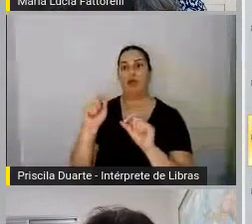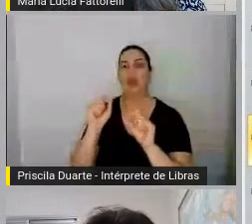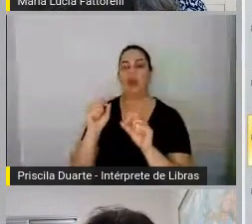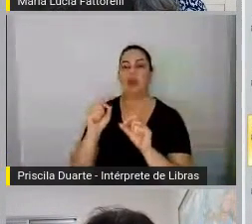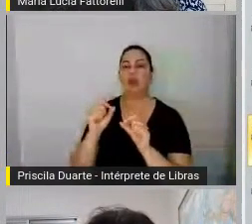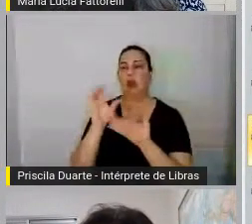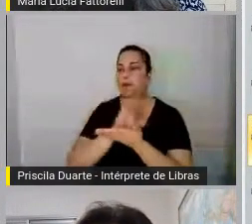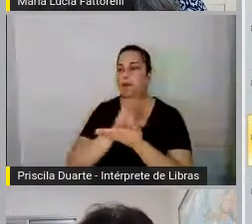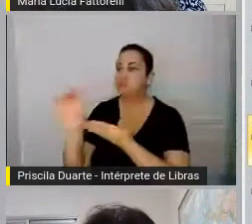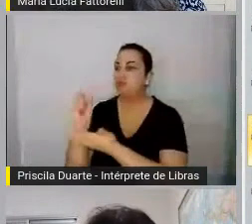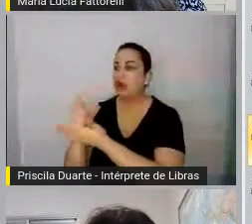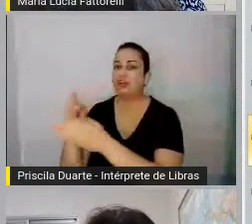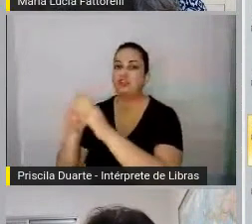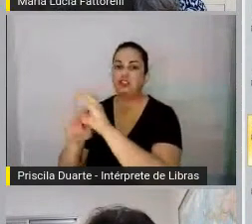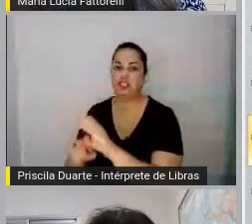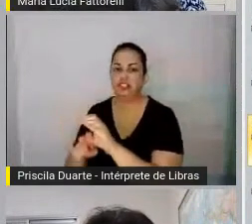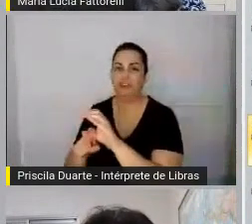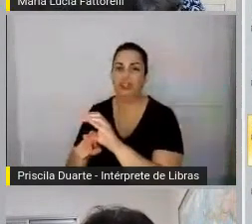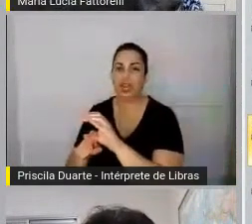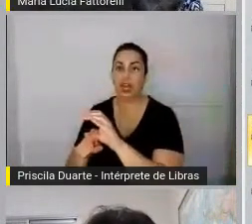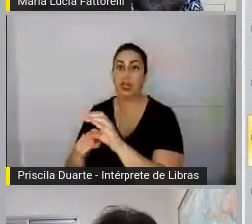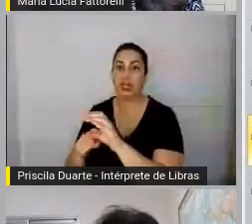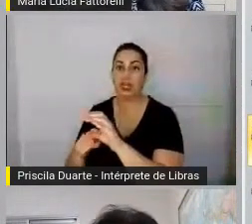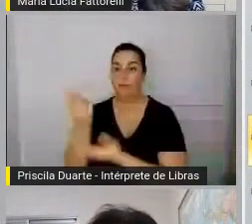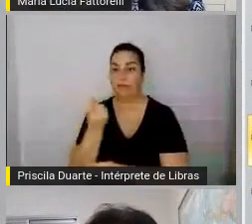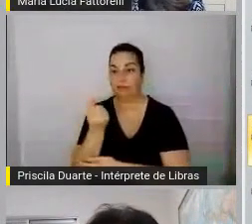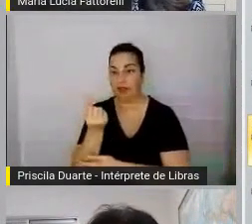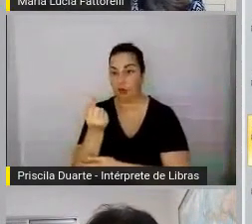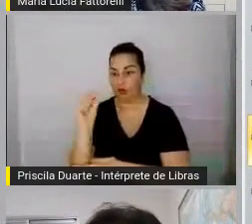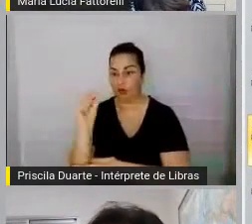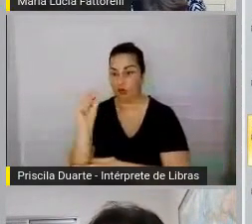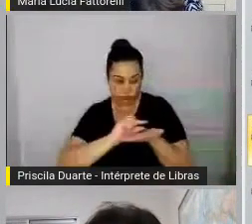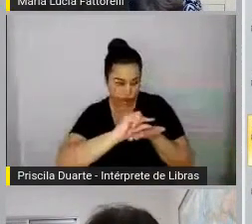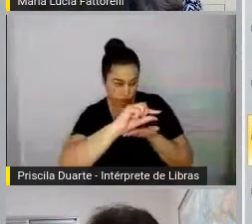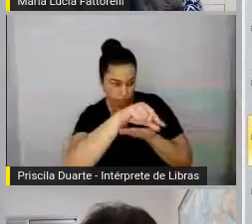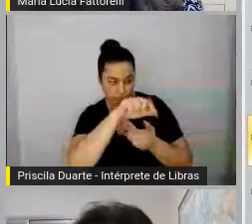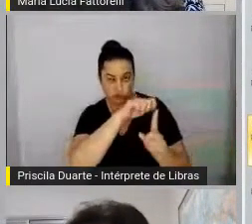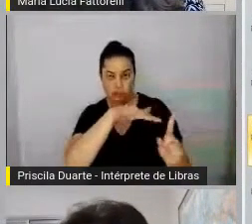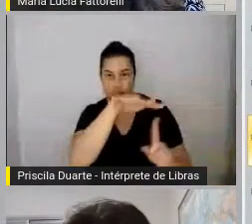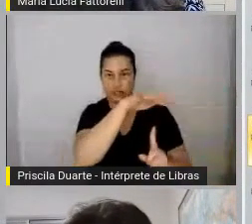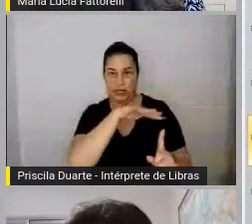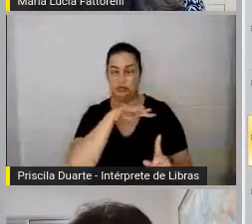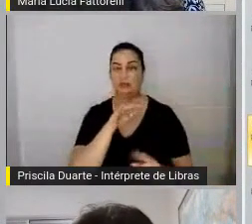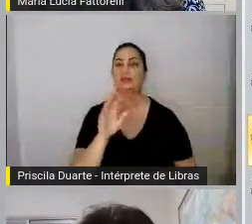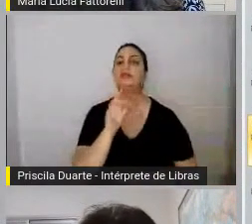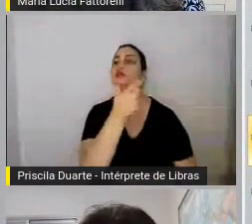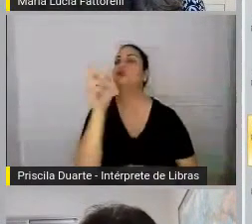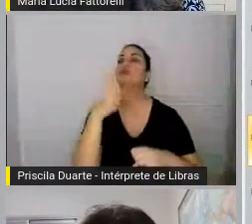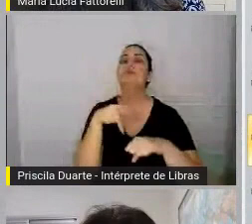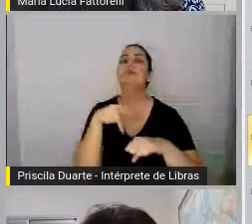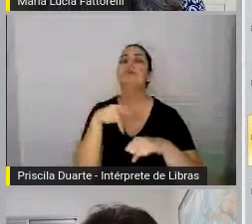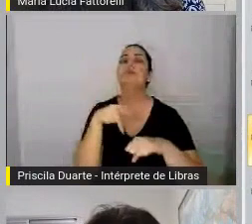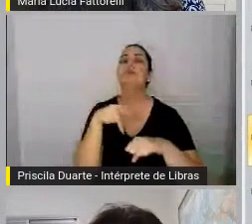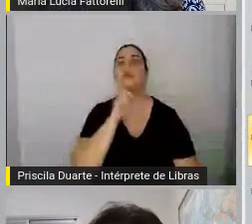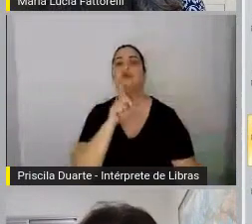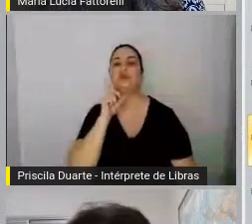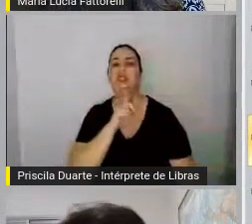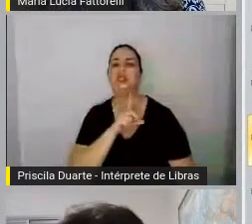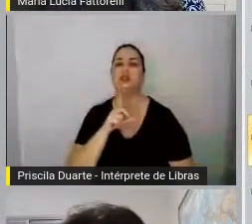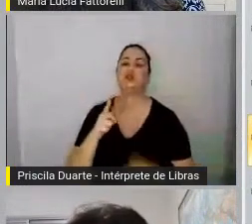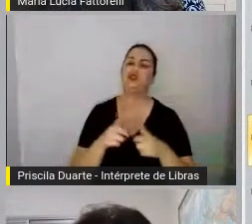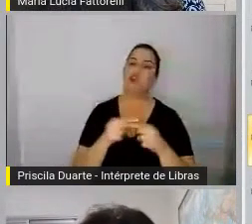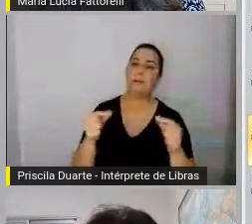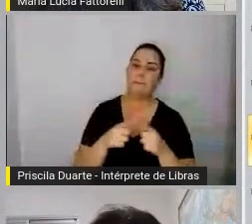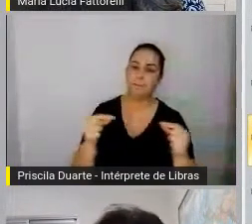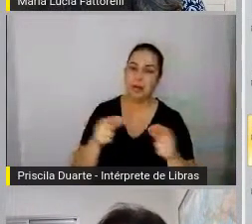sociedade. Nos Estados Unidos, na Europa, no Japão, é a rolagem do desenvolvimento. Você pega um empréstimo hoje,